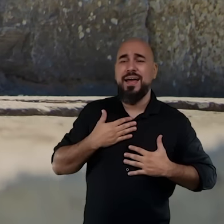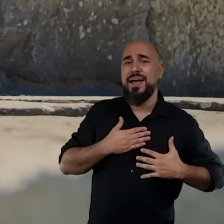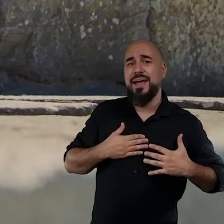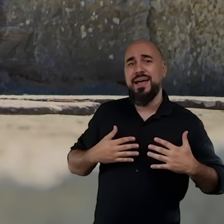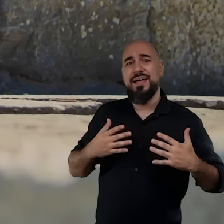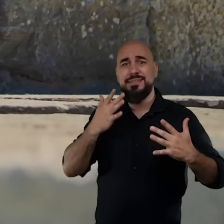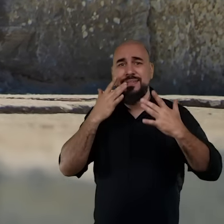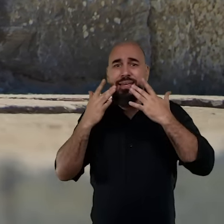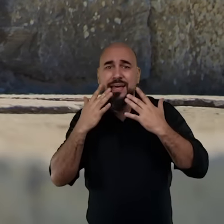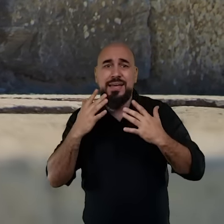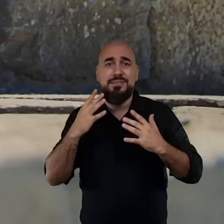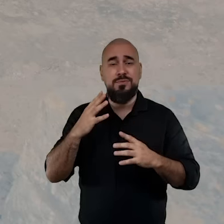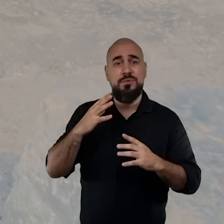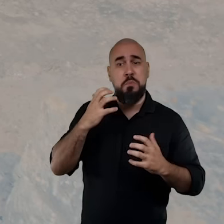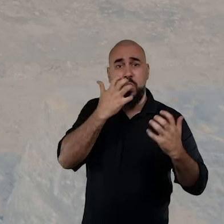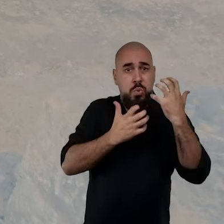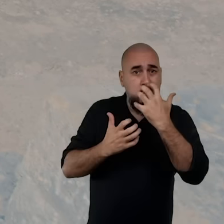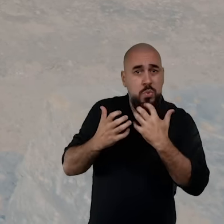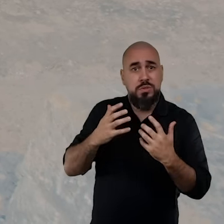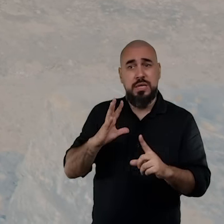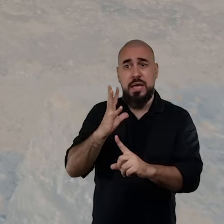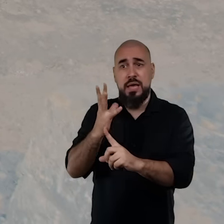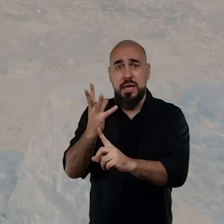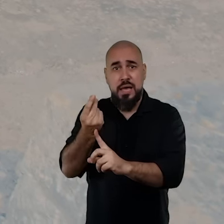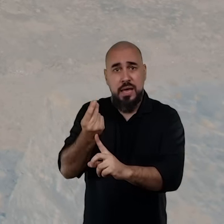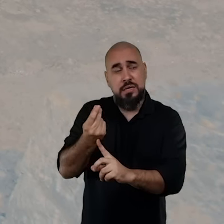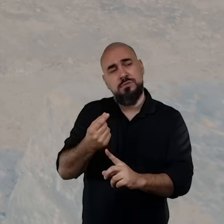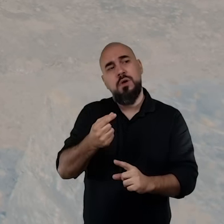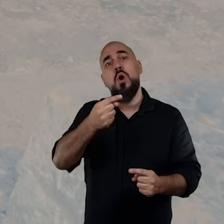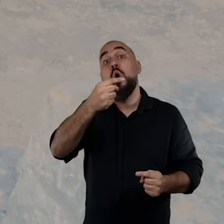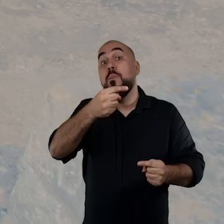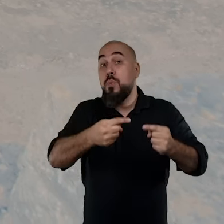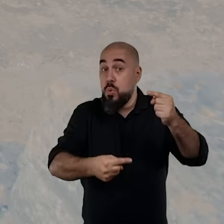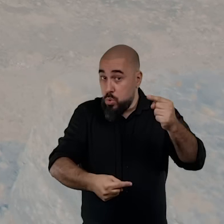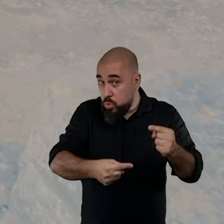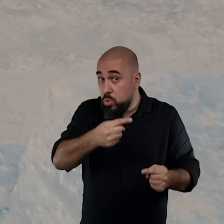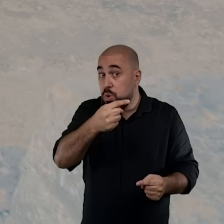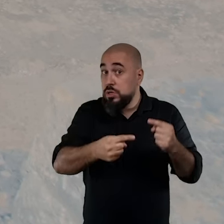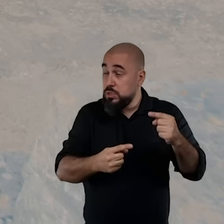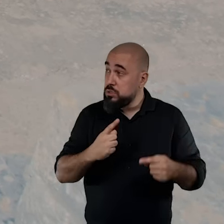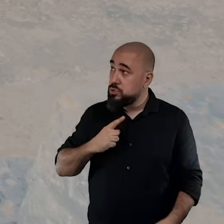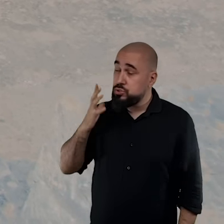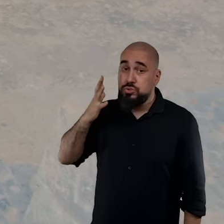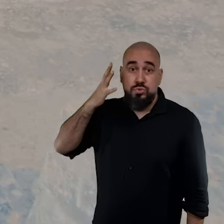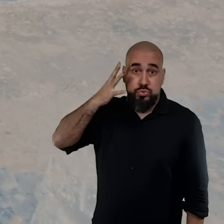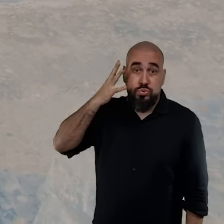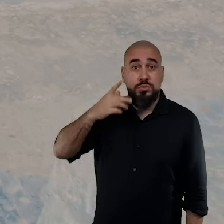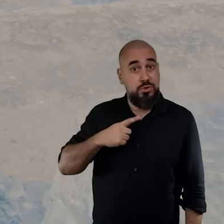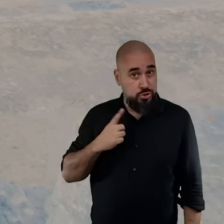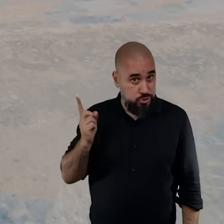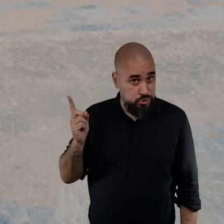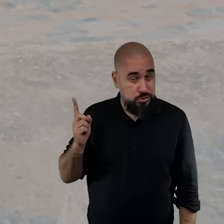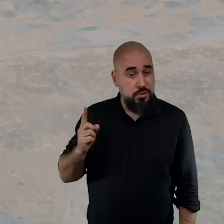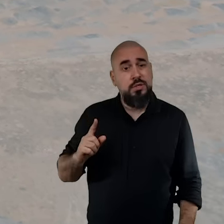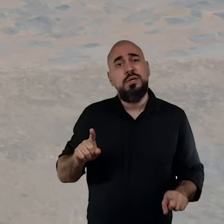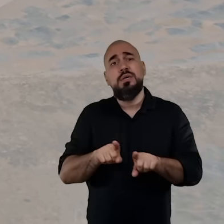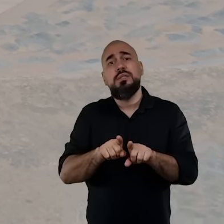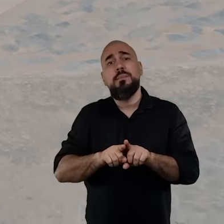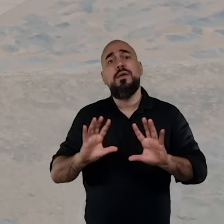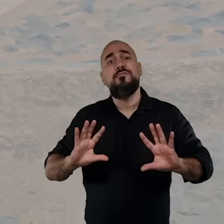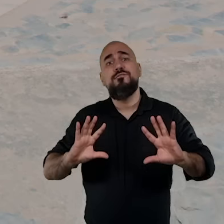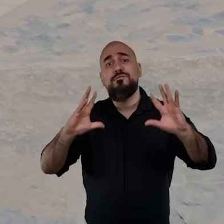de peças teatrais, para música, para política, porque muitos discursos eram feitos nos teatros, e até